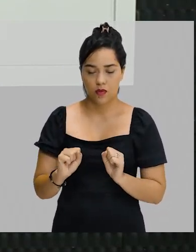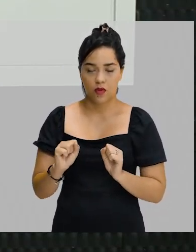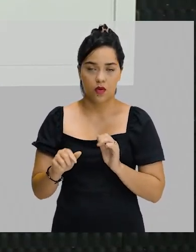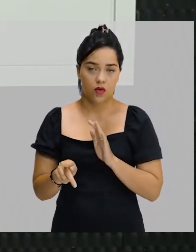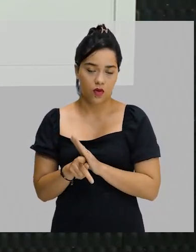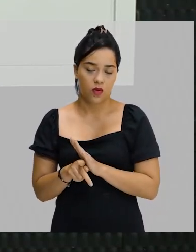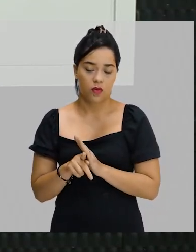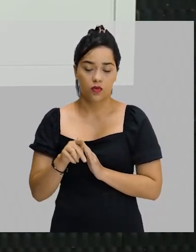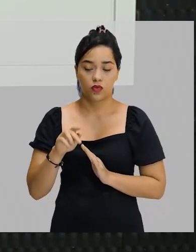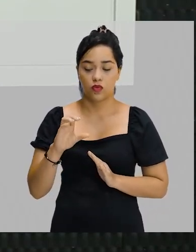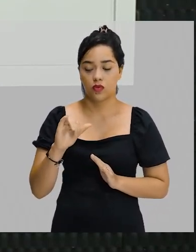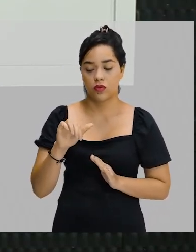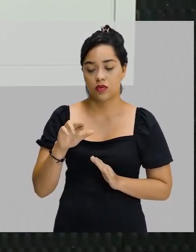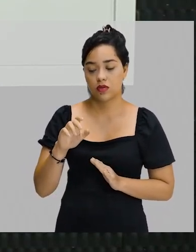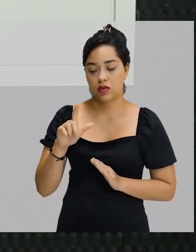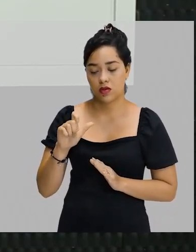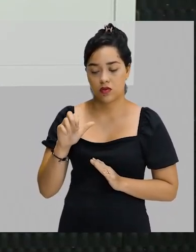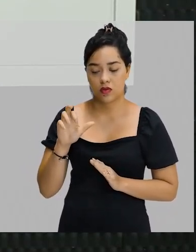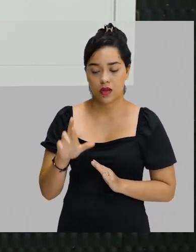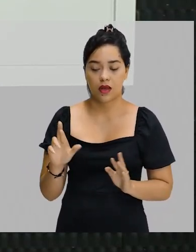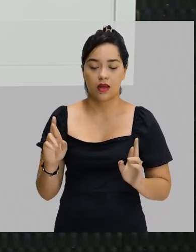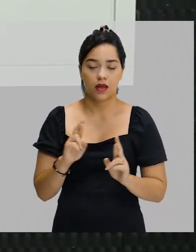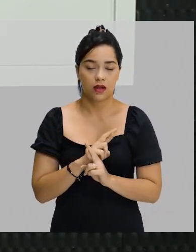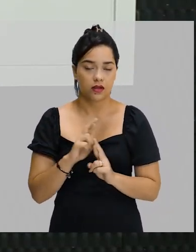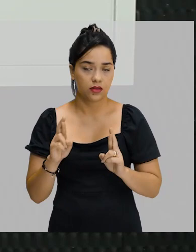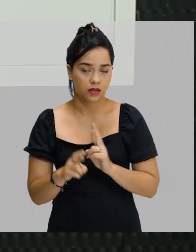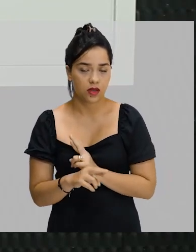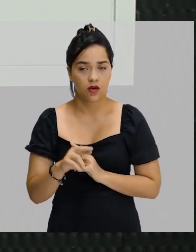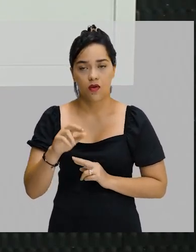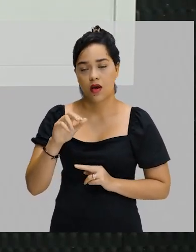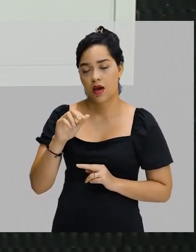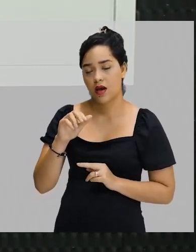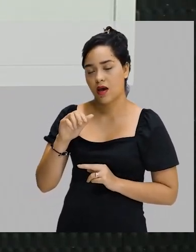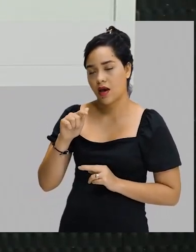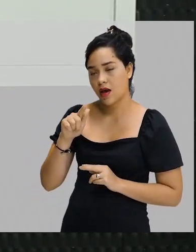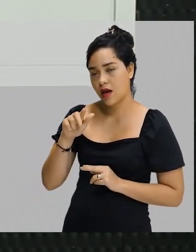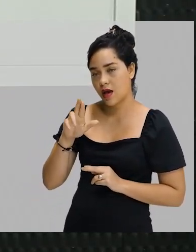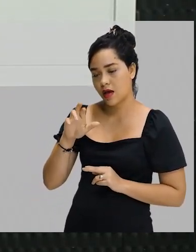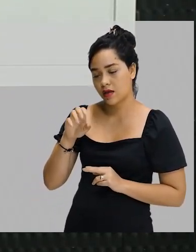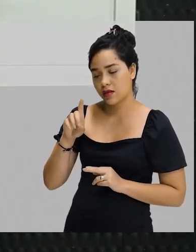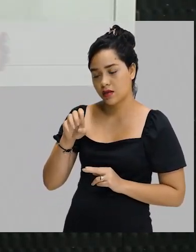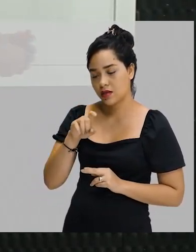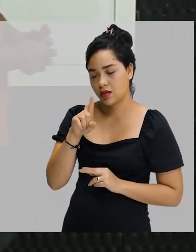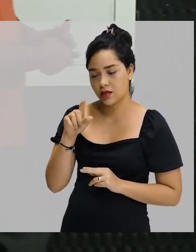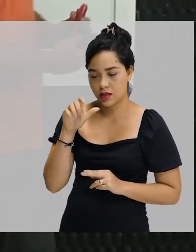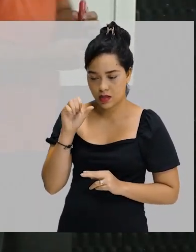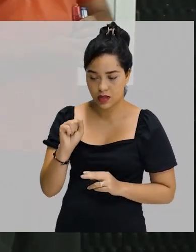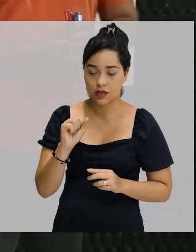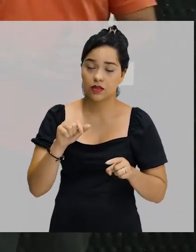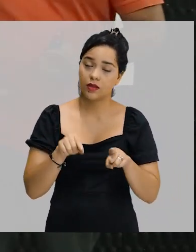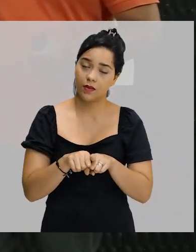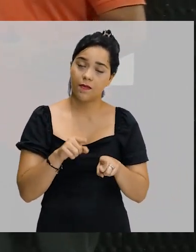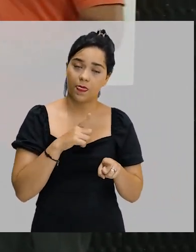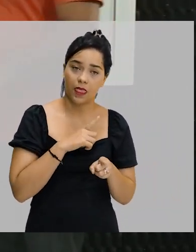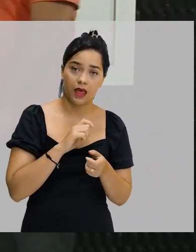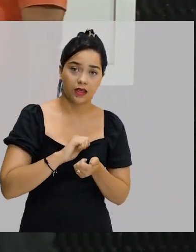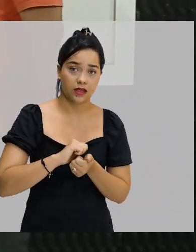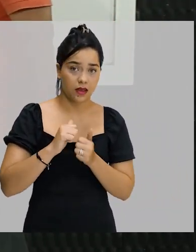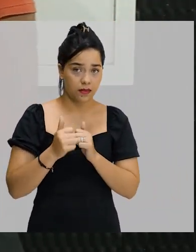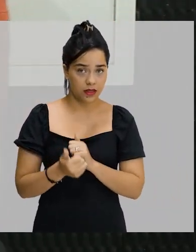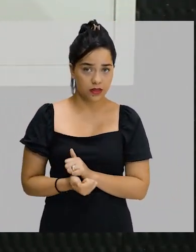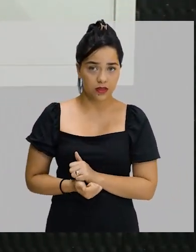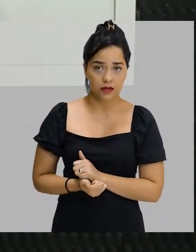uniforme, levando em relação às grandezas angulares. Tá ok? Aí com isso nós vamos fazer essa